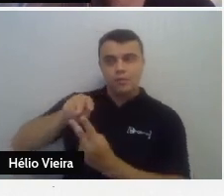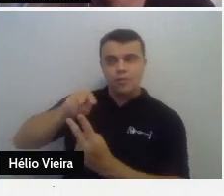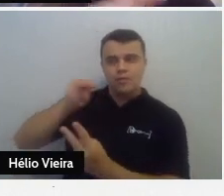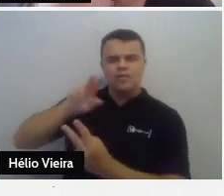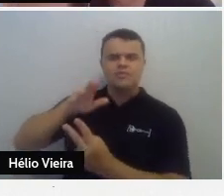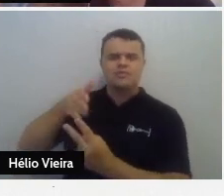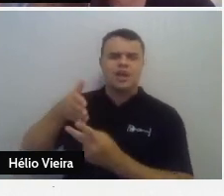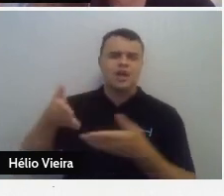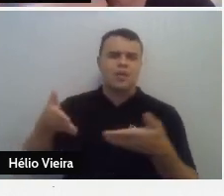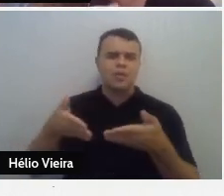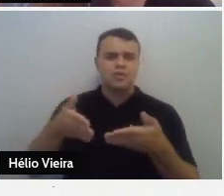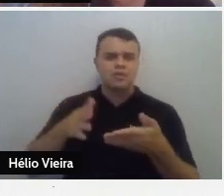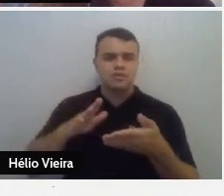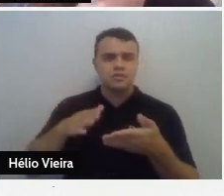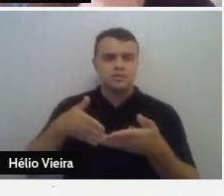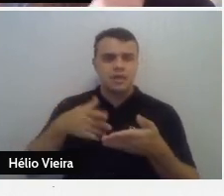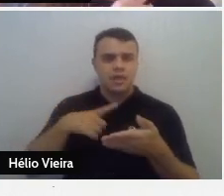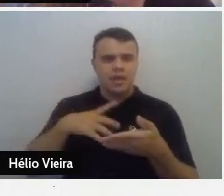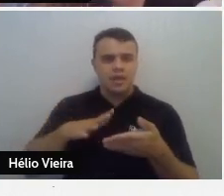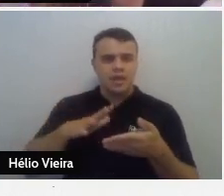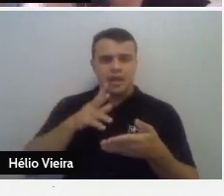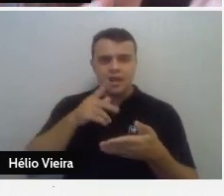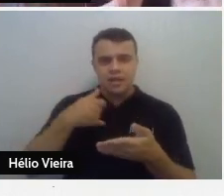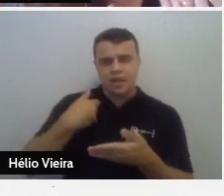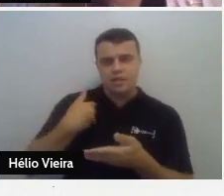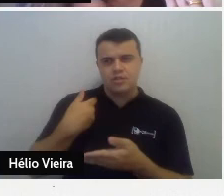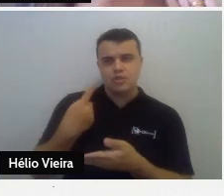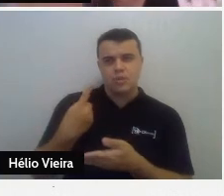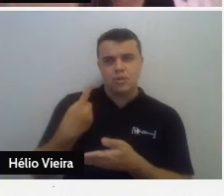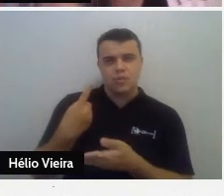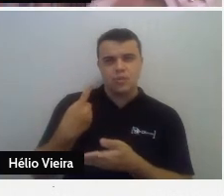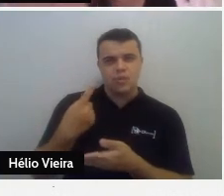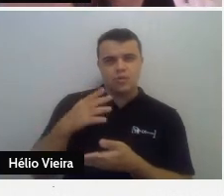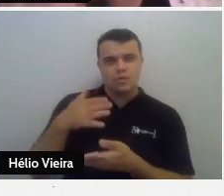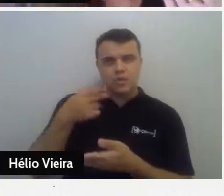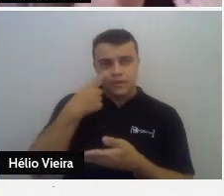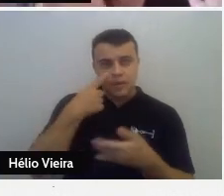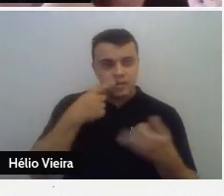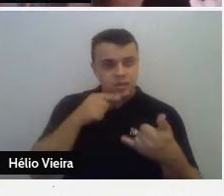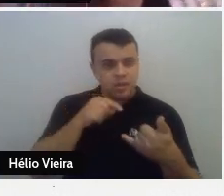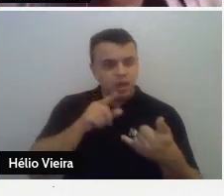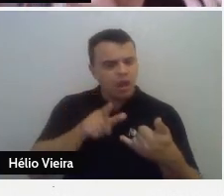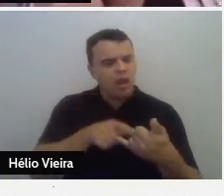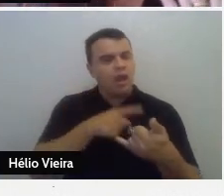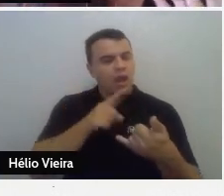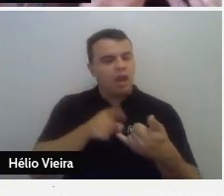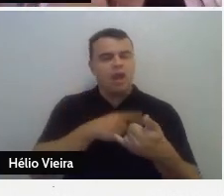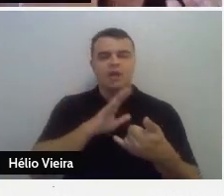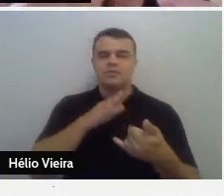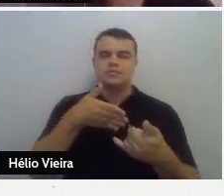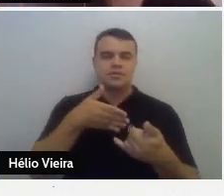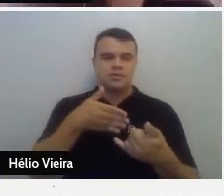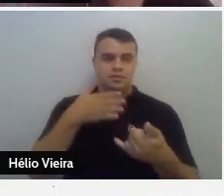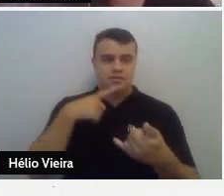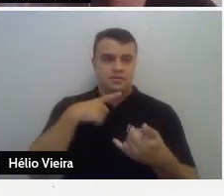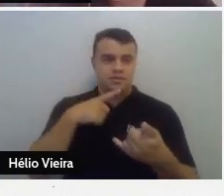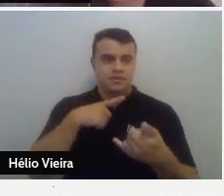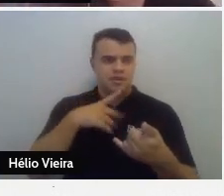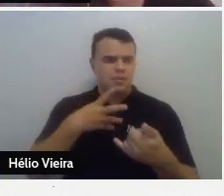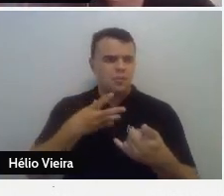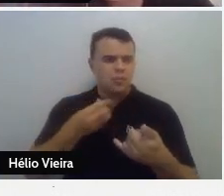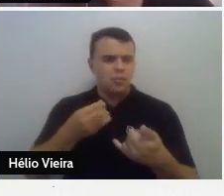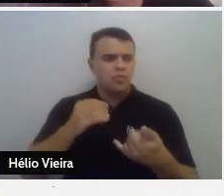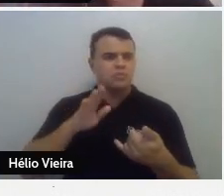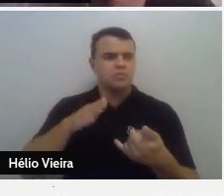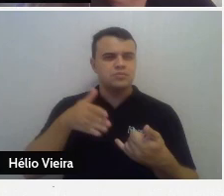criança hoje pequena, de 1 ano, já pega, vê um celular, já passa o dedinho. Então, isso está muito